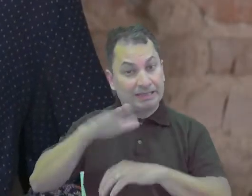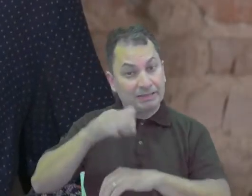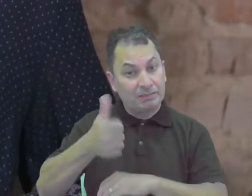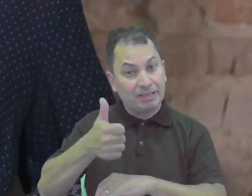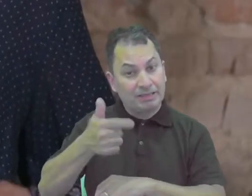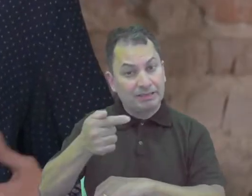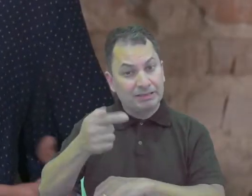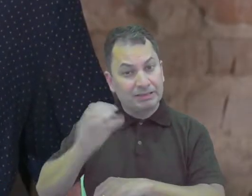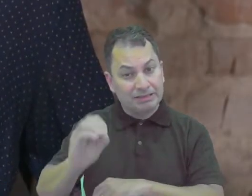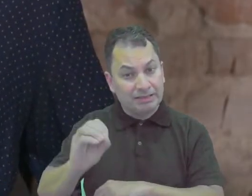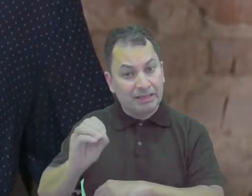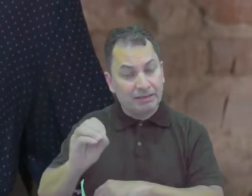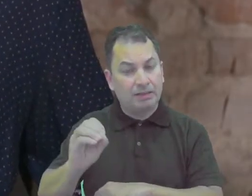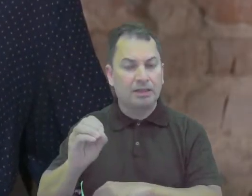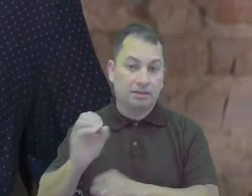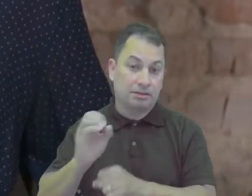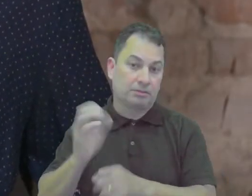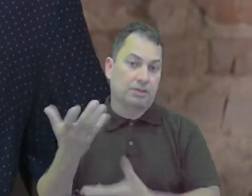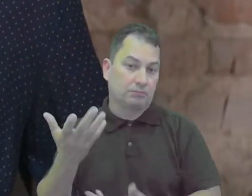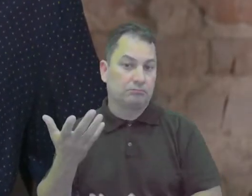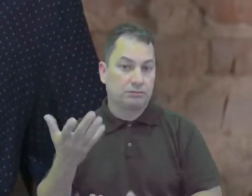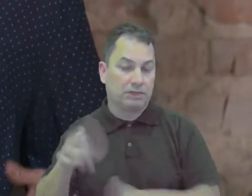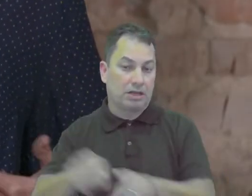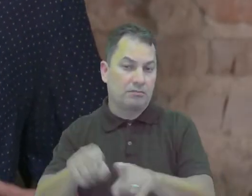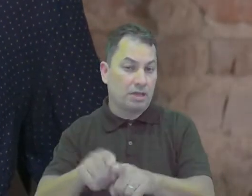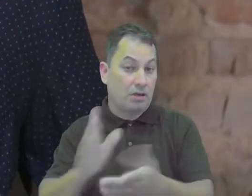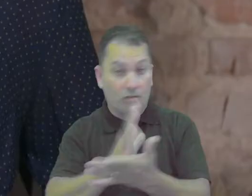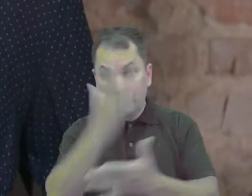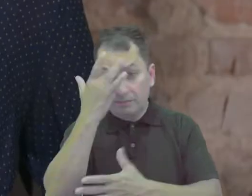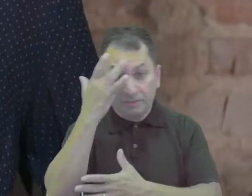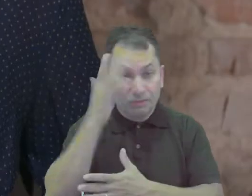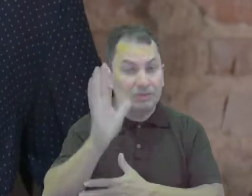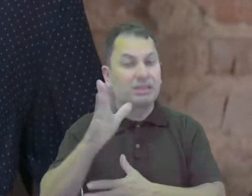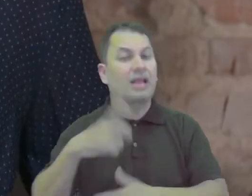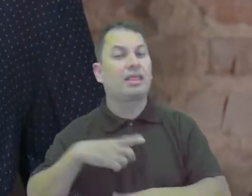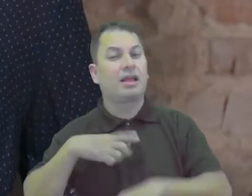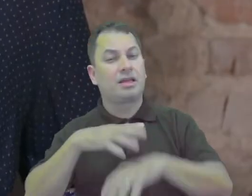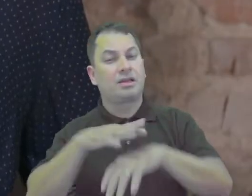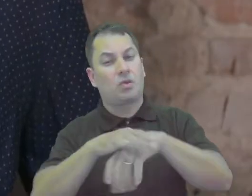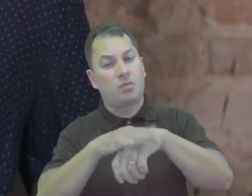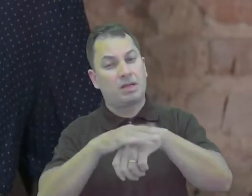têm alguma doença pré-existente, e também